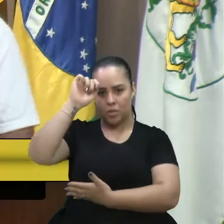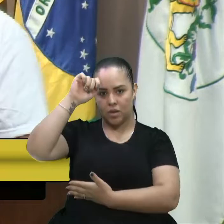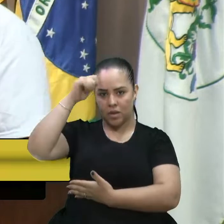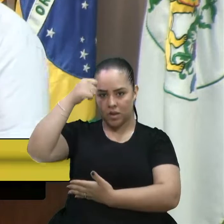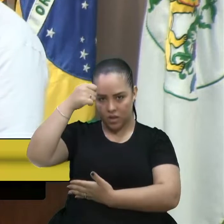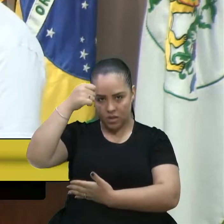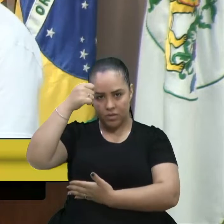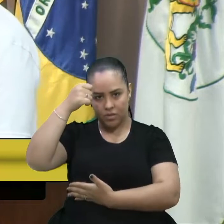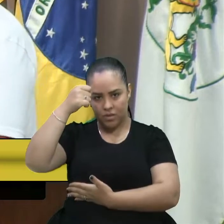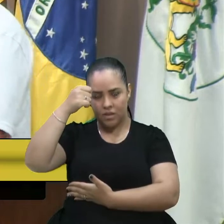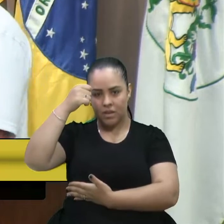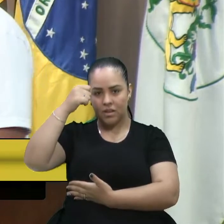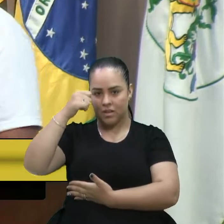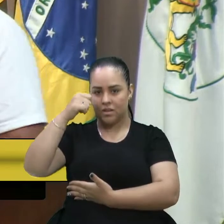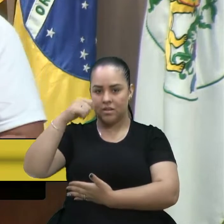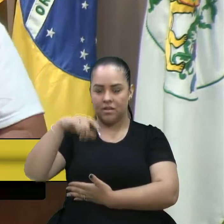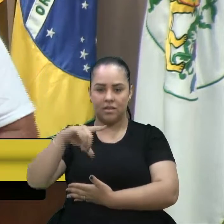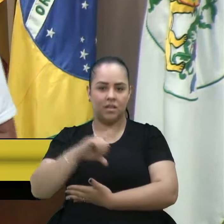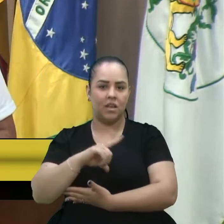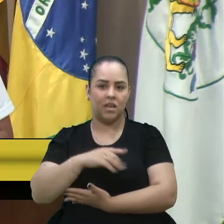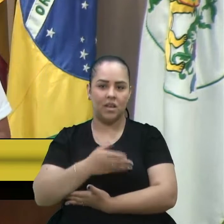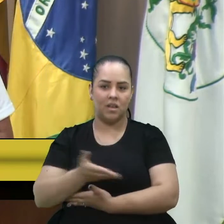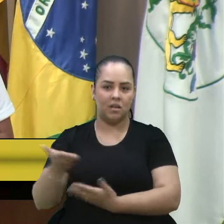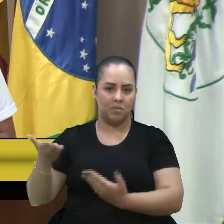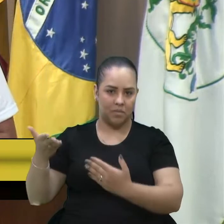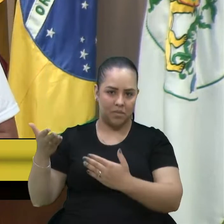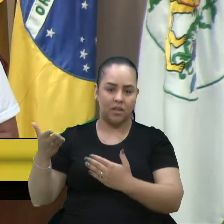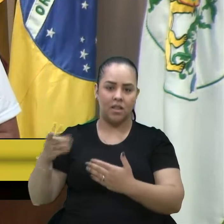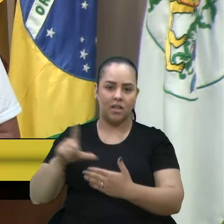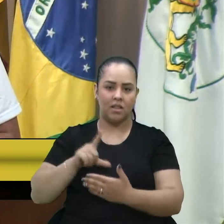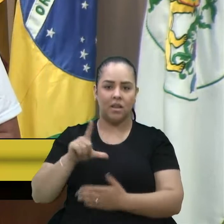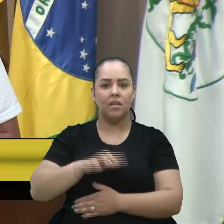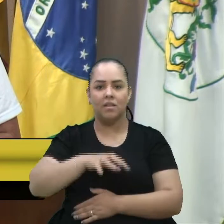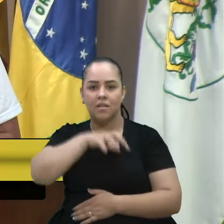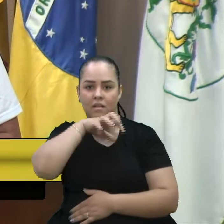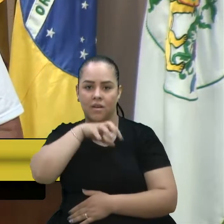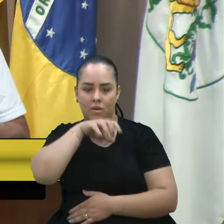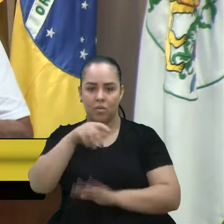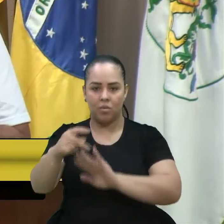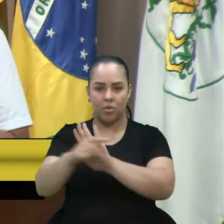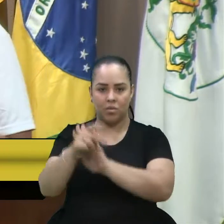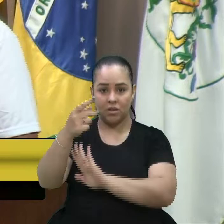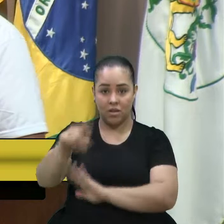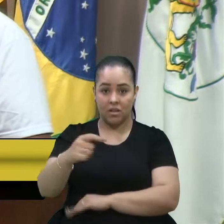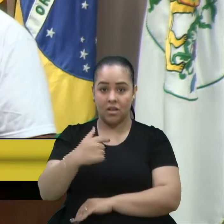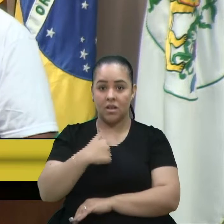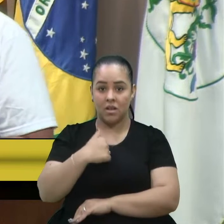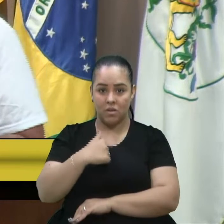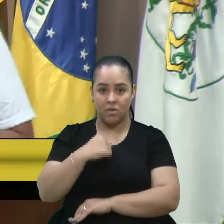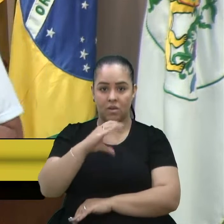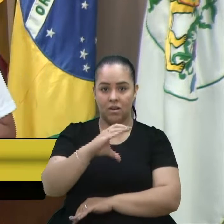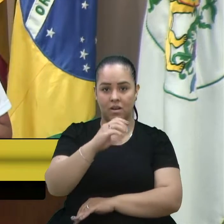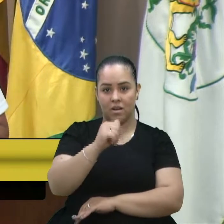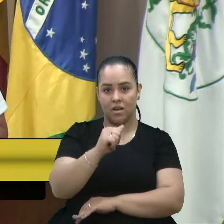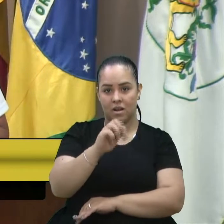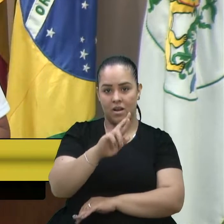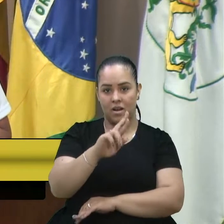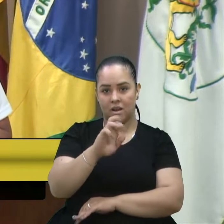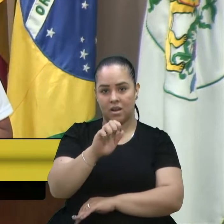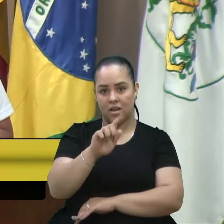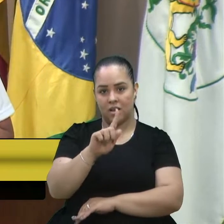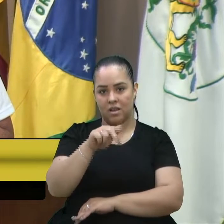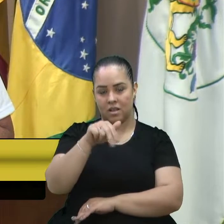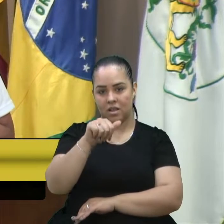forros libertos, tivessem acesso à terra. Eu sou carenhato e ganhei esse